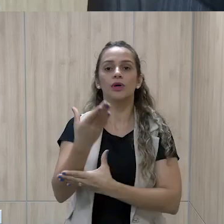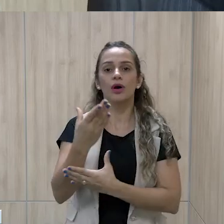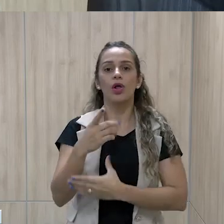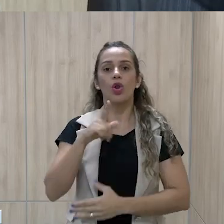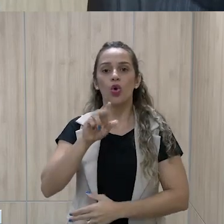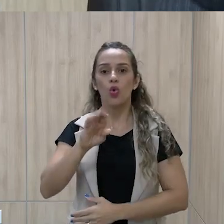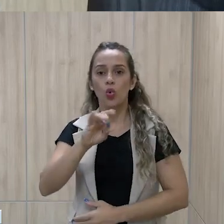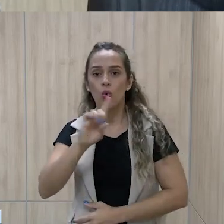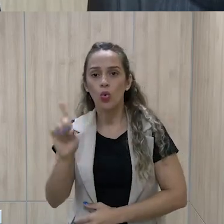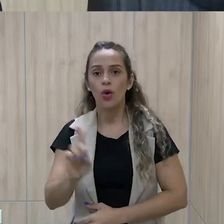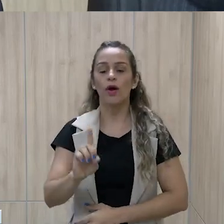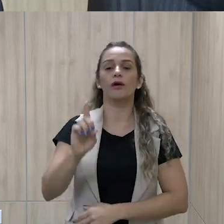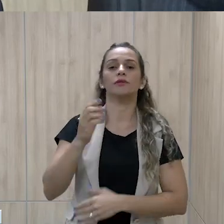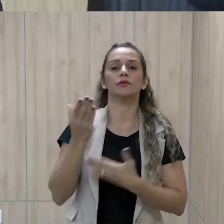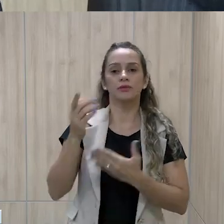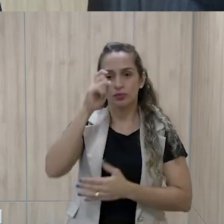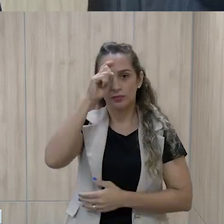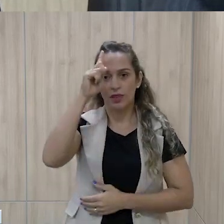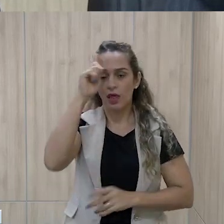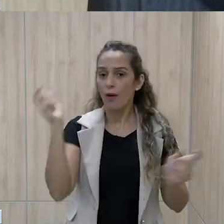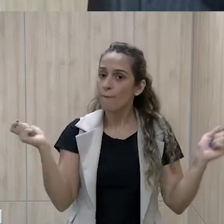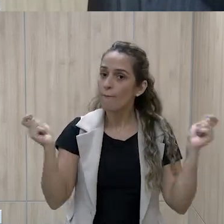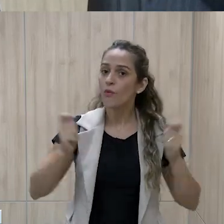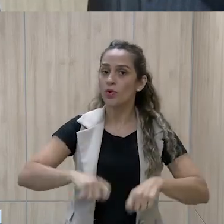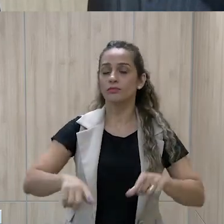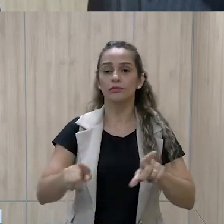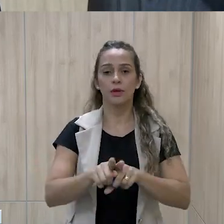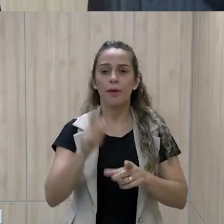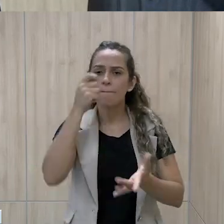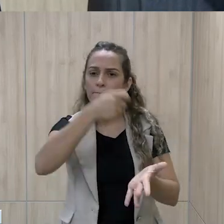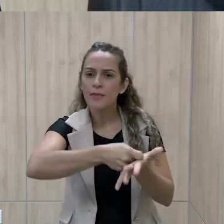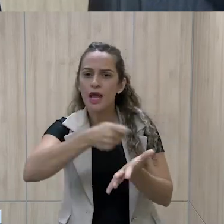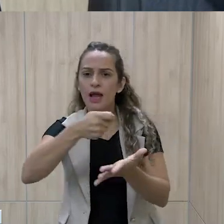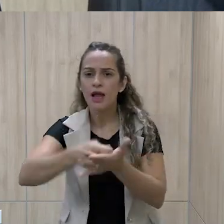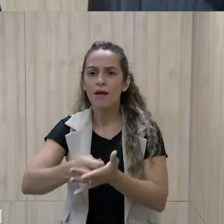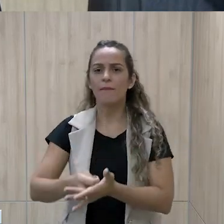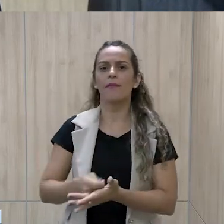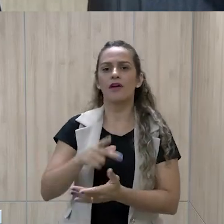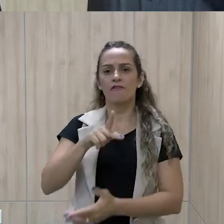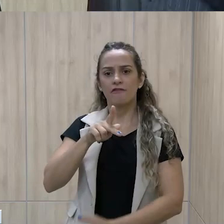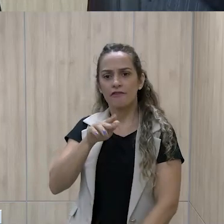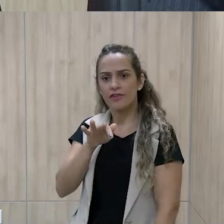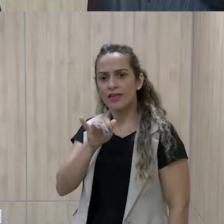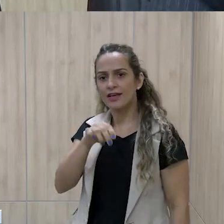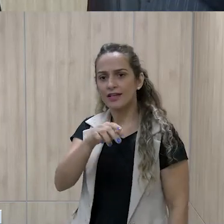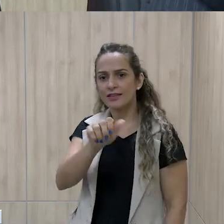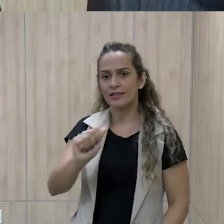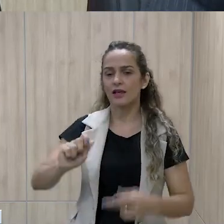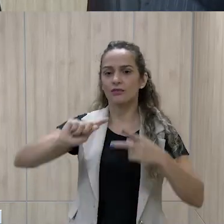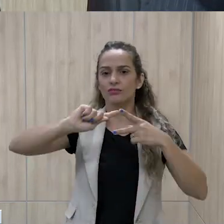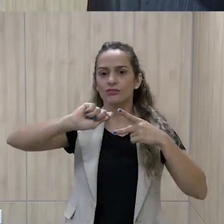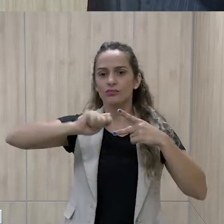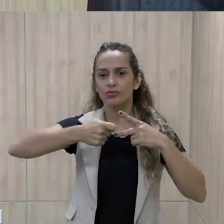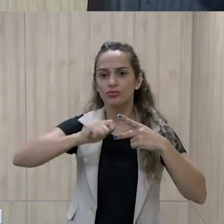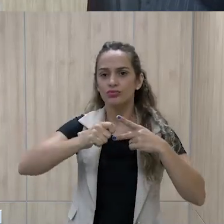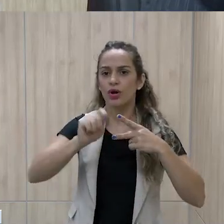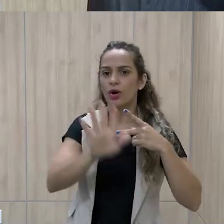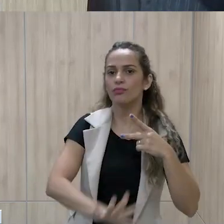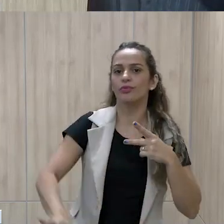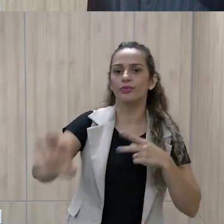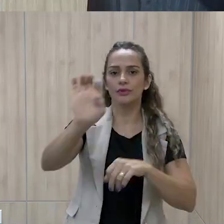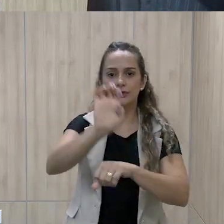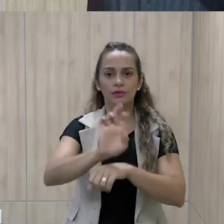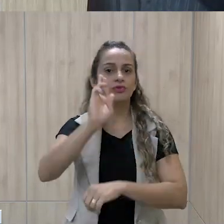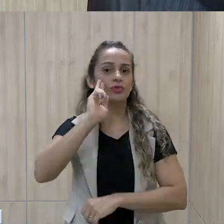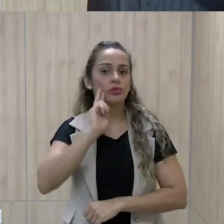2023 de autoria Deputado Luiz do hospital que dispõe sobre a possibilidade de pagamento de fiança via pics